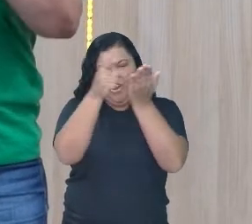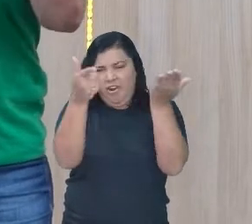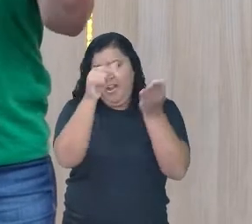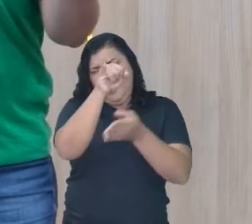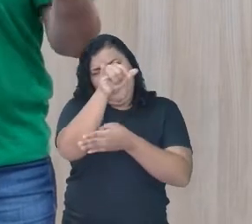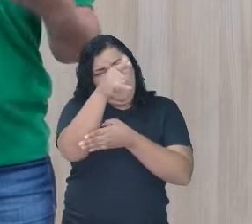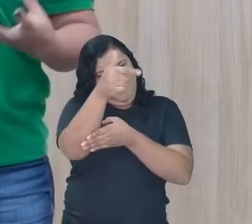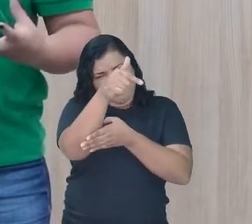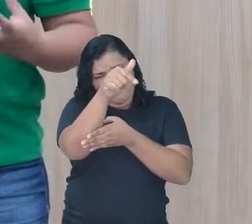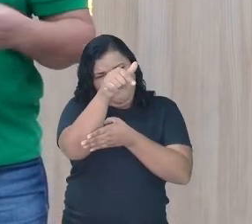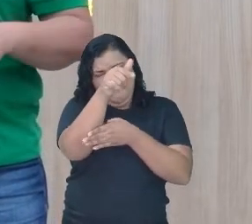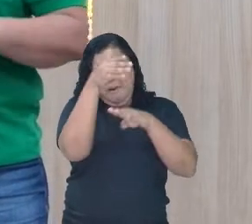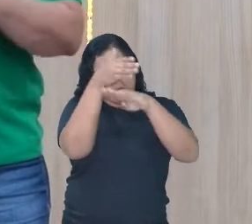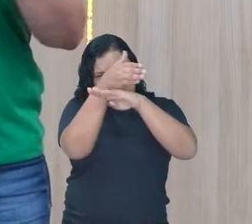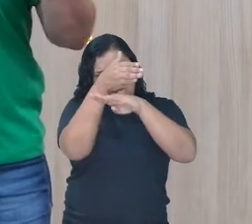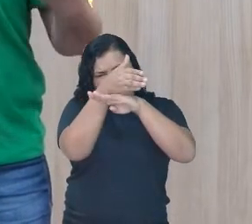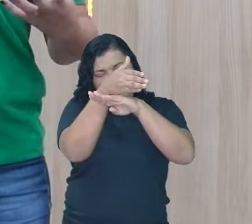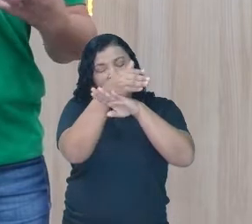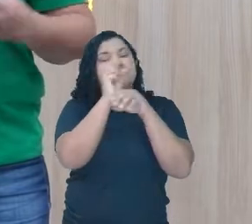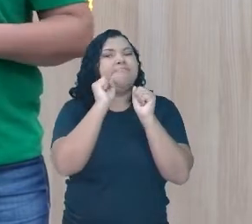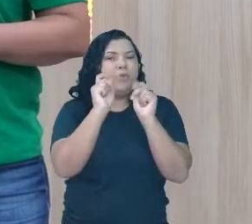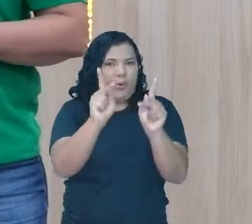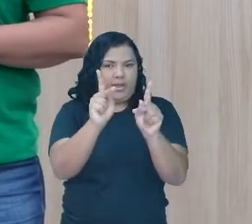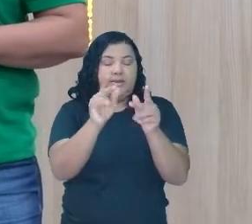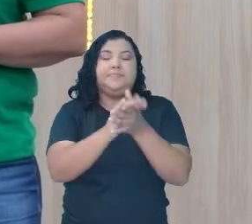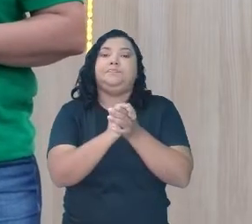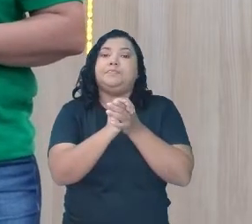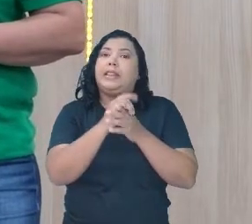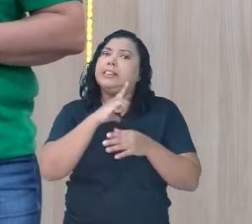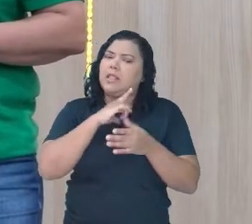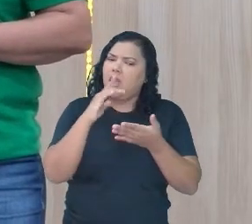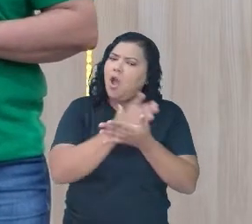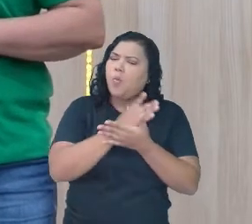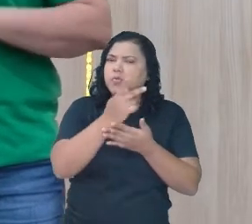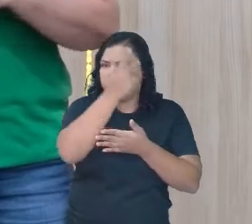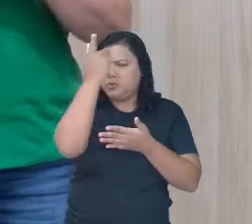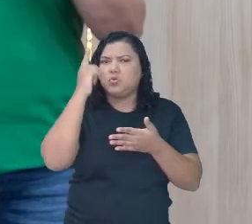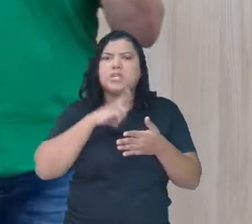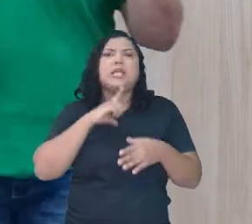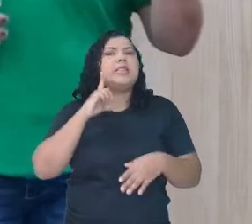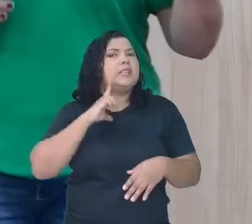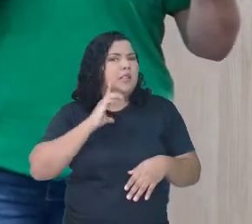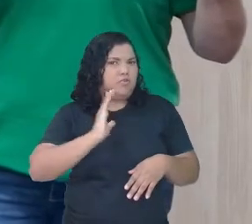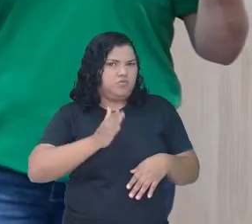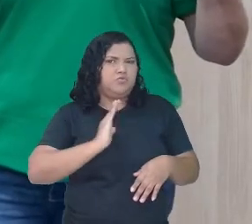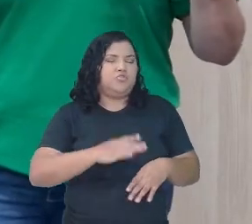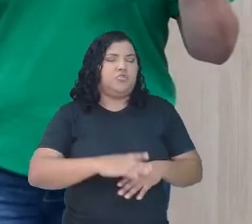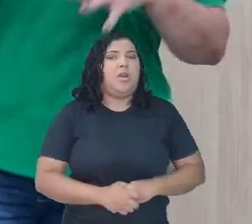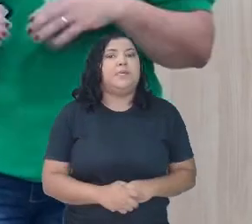se todos não têm, de repente, tem alguns que tenham. E sempre, né, pessoal, nós somos tão